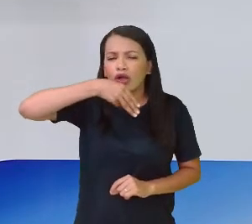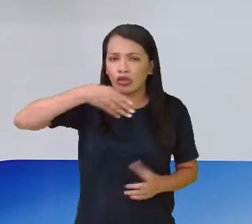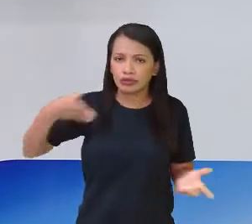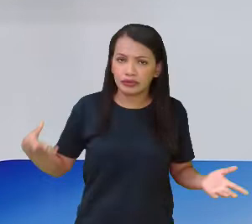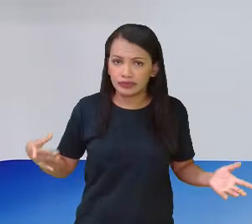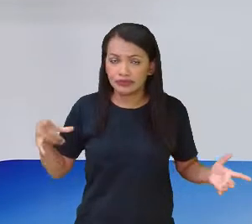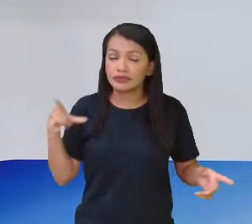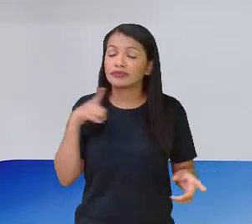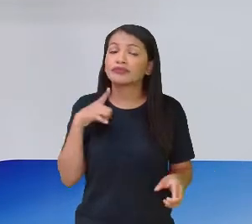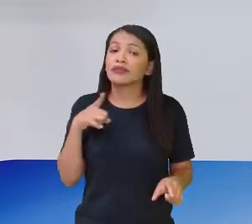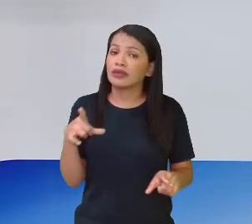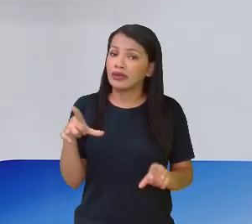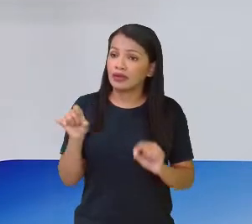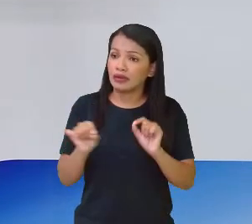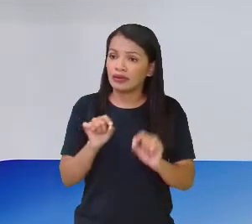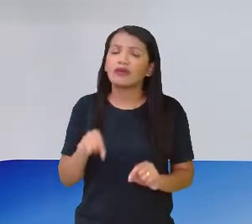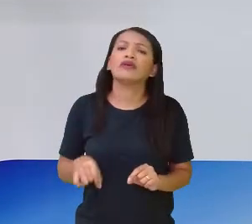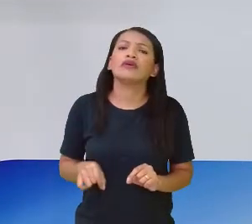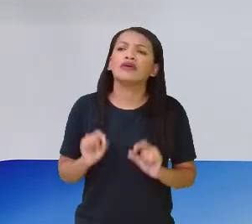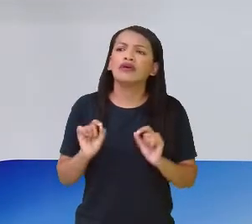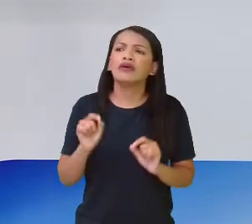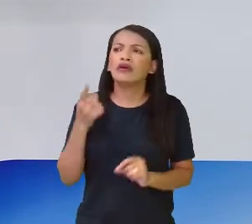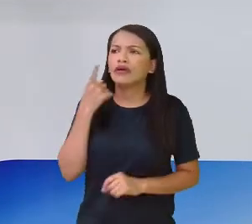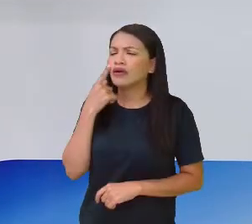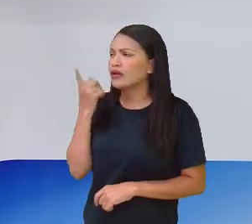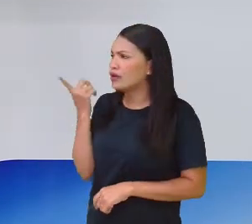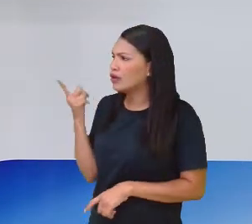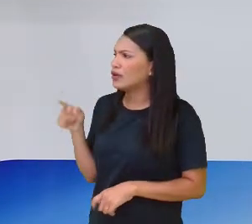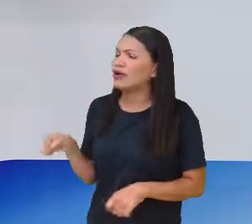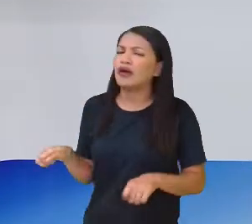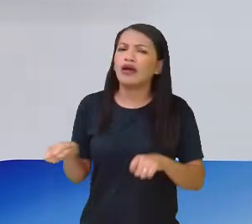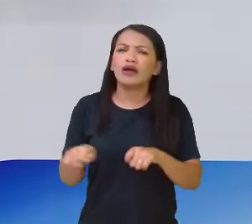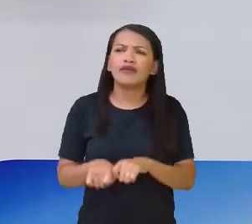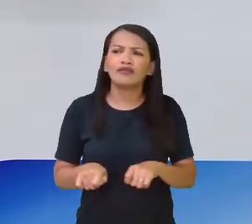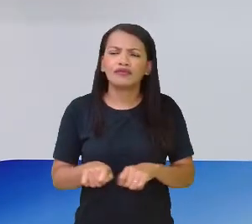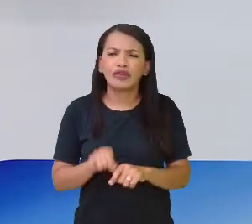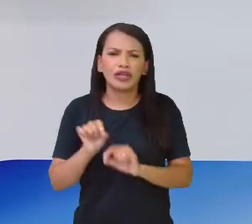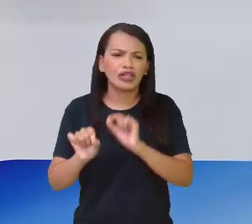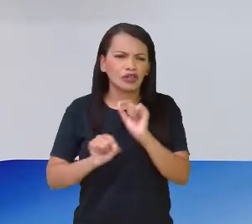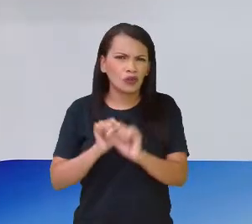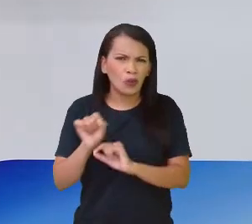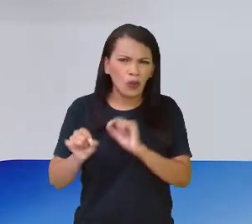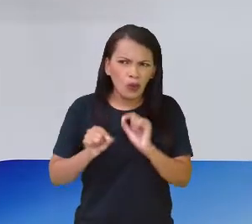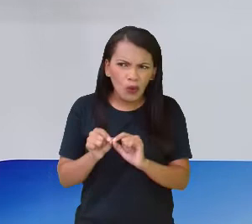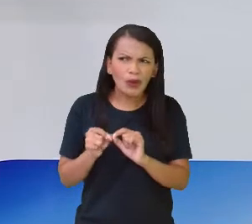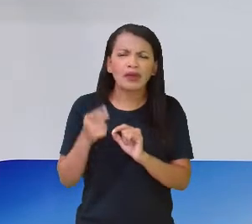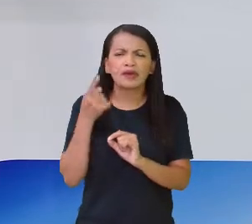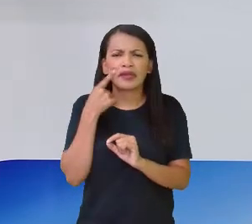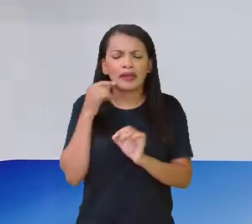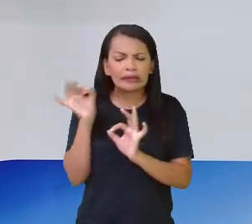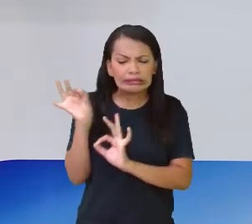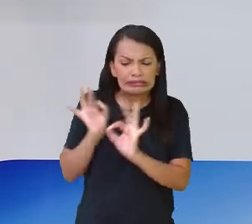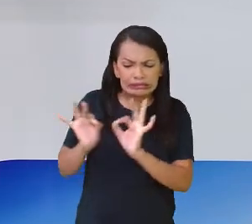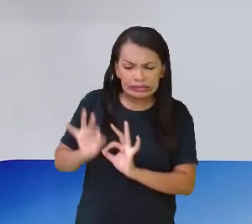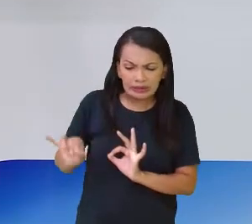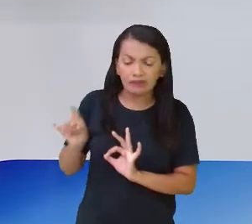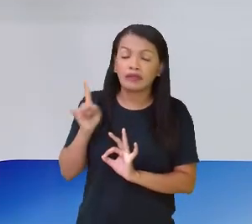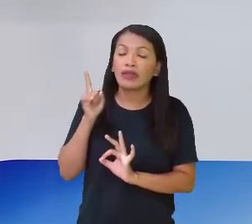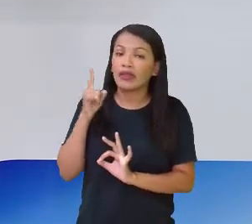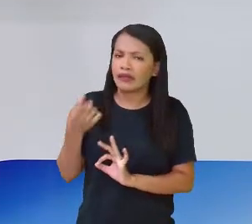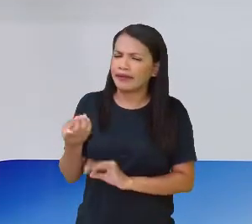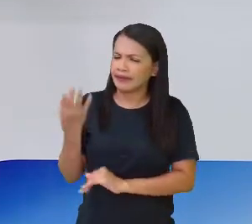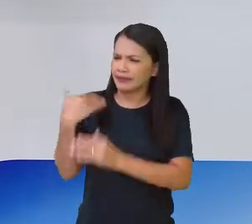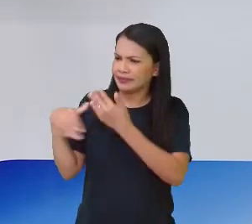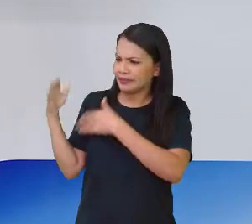Então, um instrumento que aqui, ele está feito de uma forma mais, vamos dizer assim, mais aprimorada, mas é um instrumento